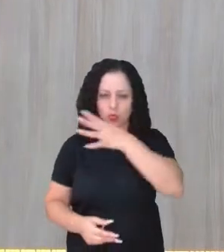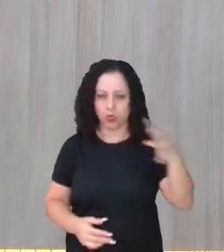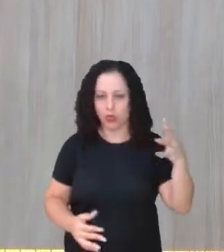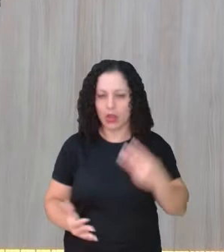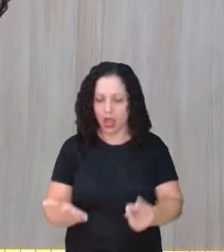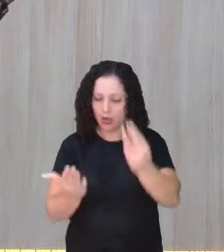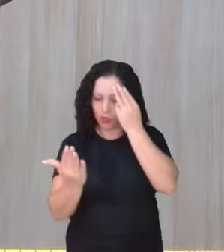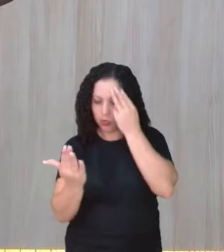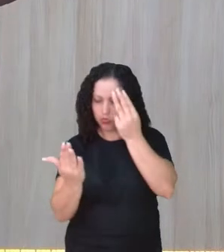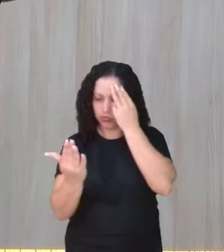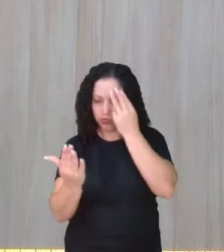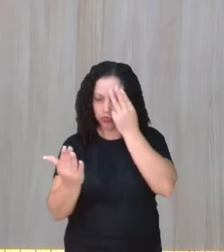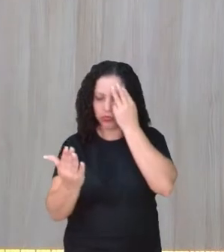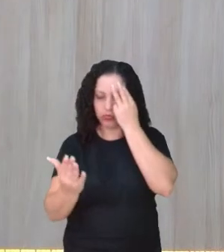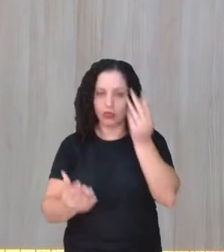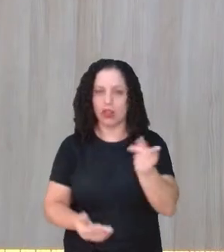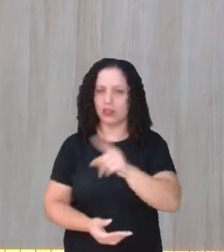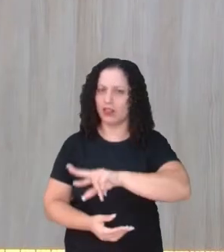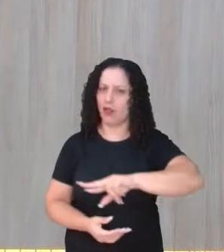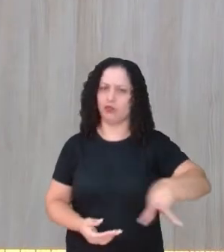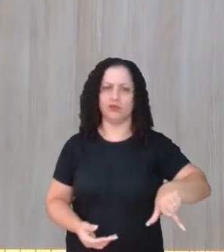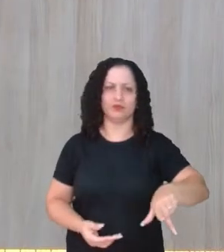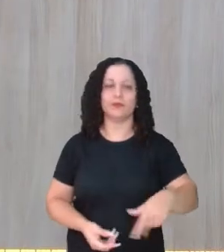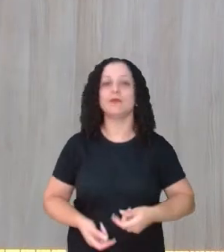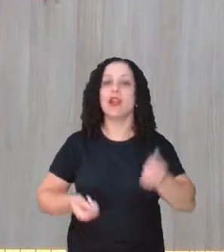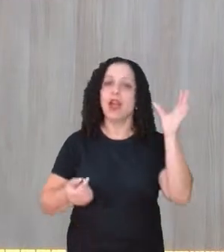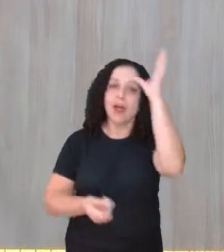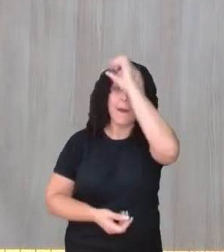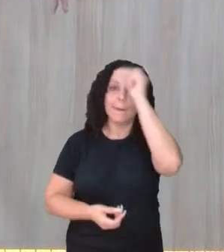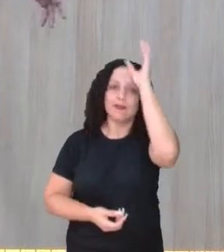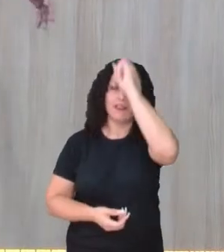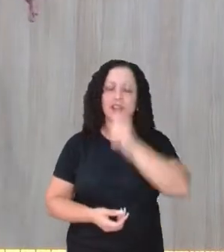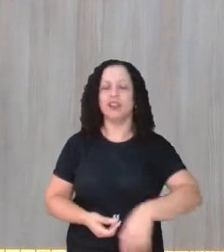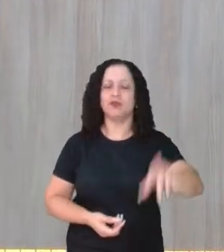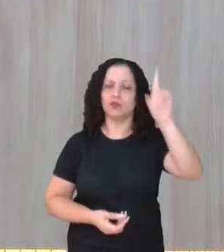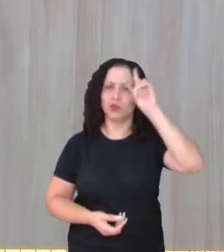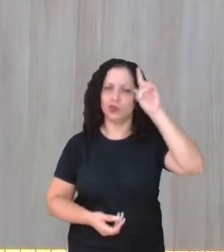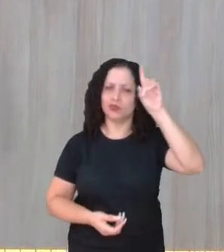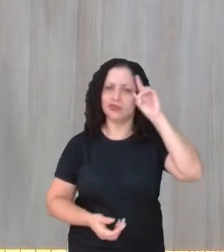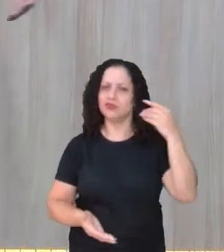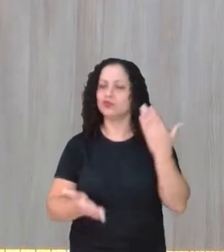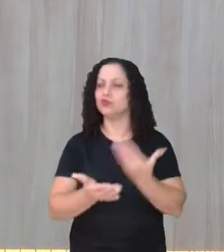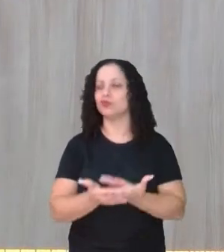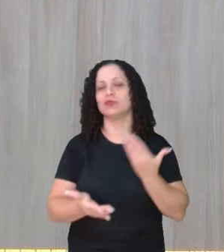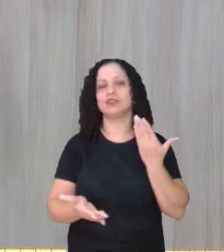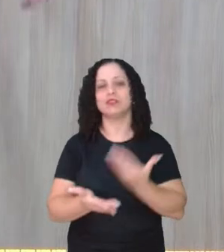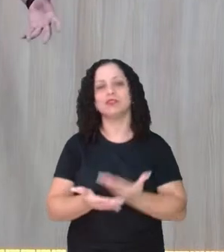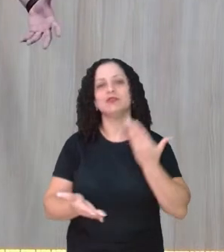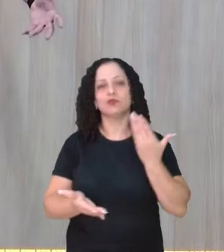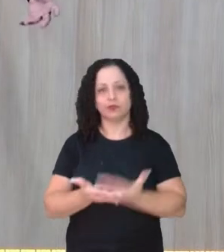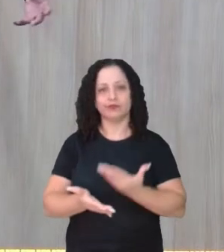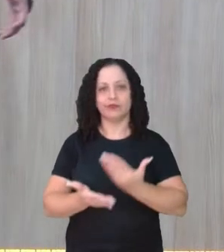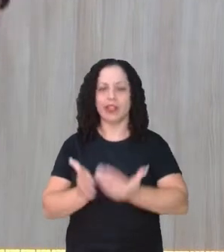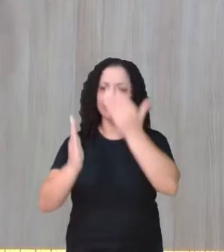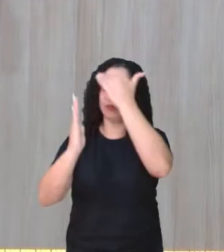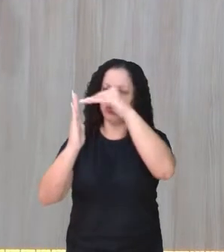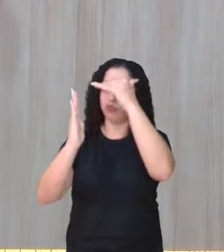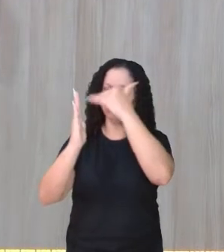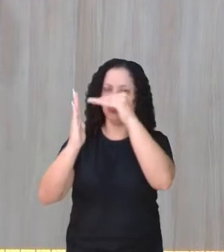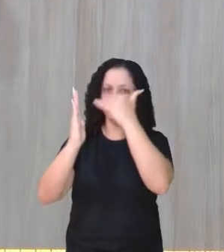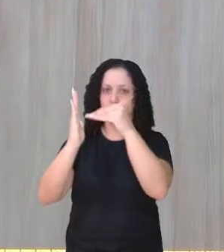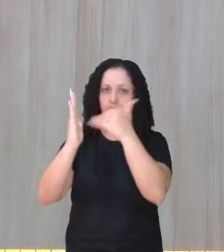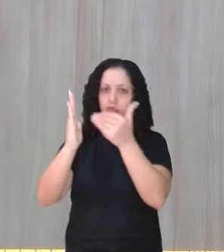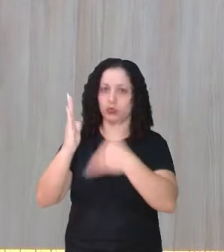tentando decorar, não. Você vai aprender no dia a dia, quando você estiver estudando e resolvendo questões. Então, quando